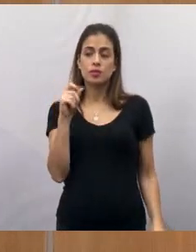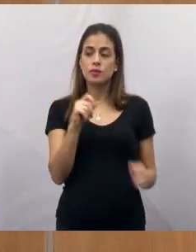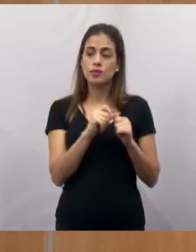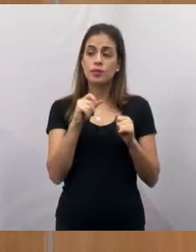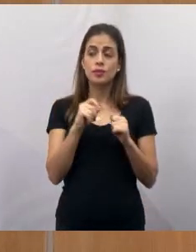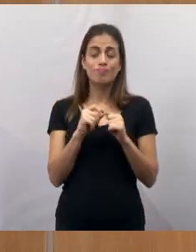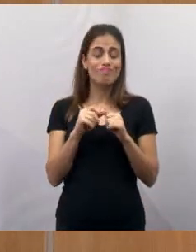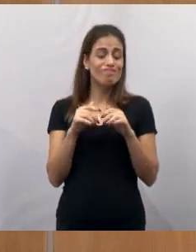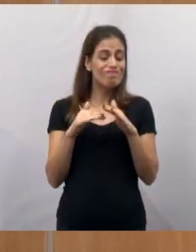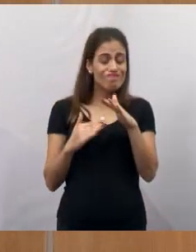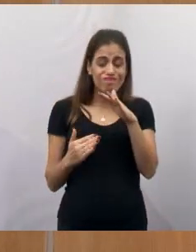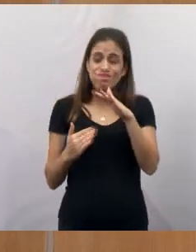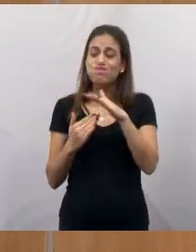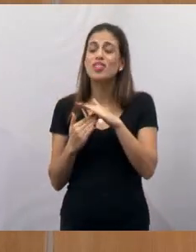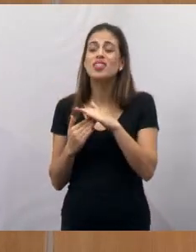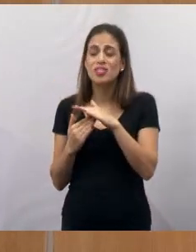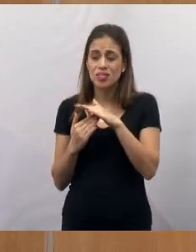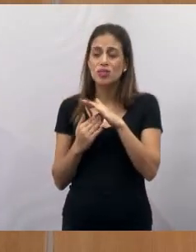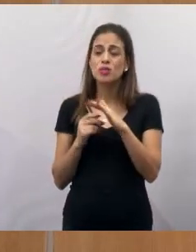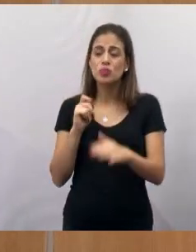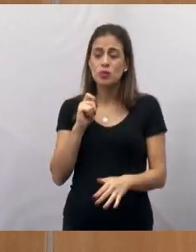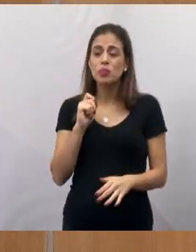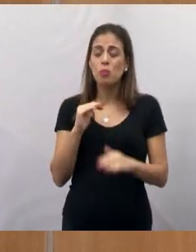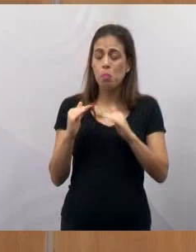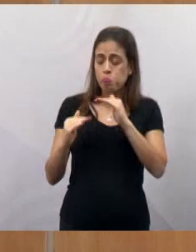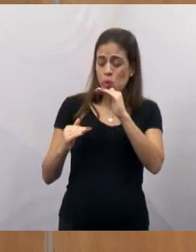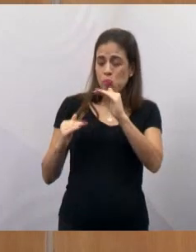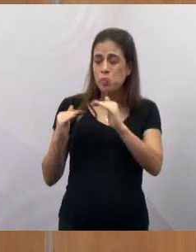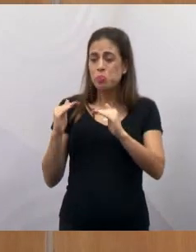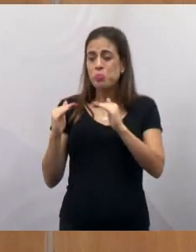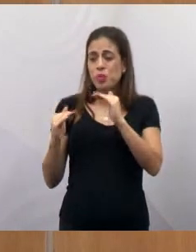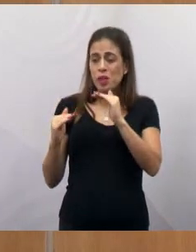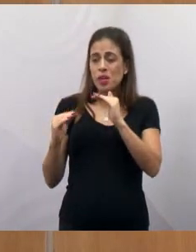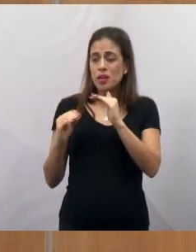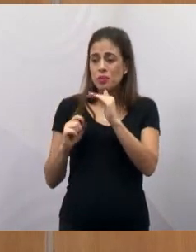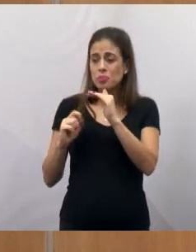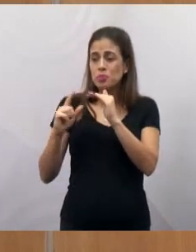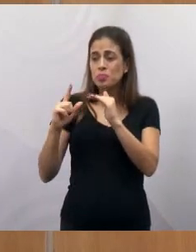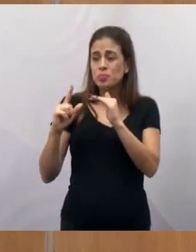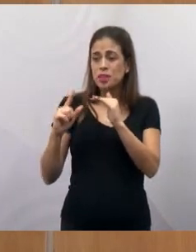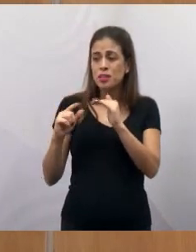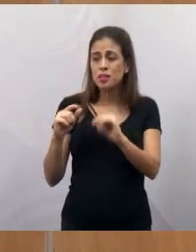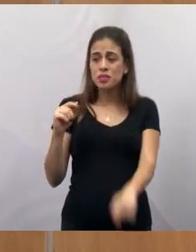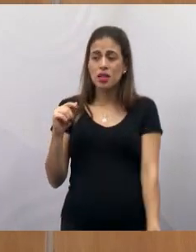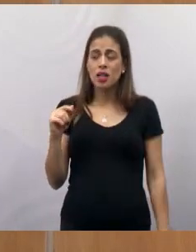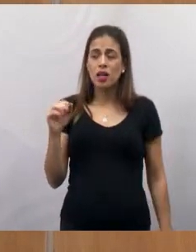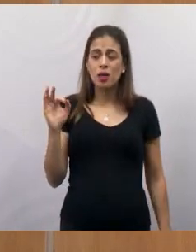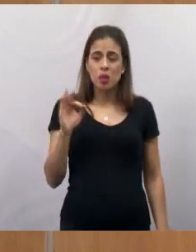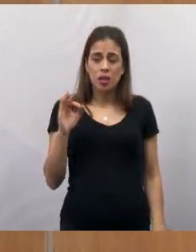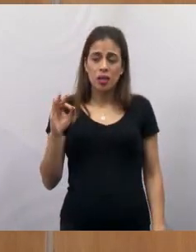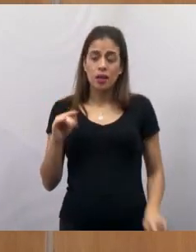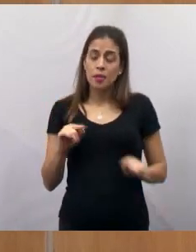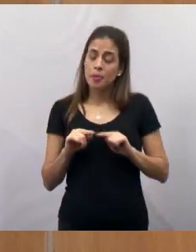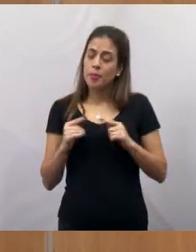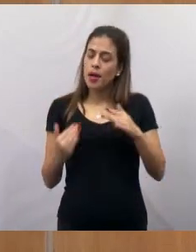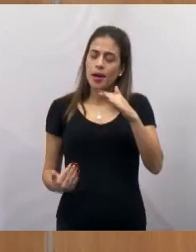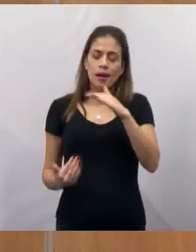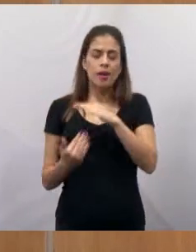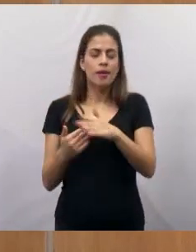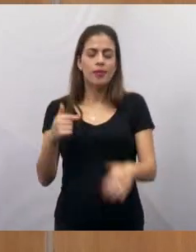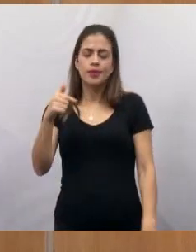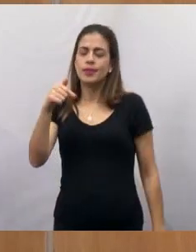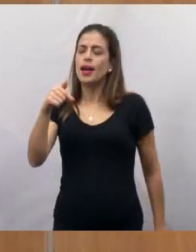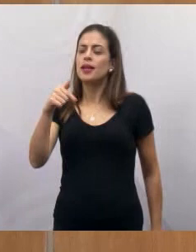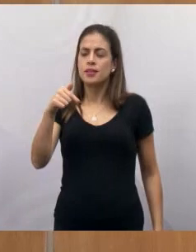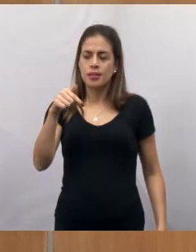nosso máximo para que pudesse aumentar cada vez mais o índice, mas foi chego nos